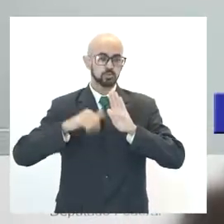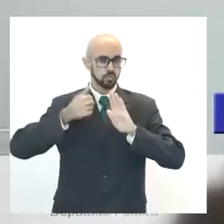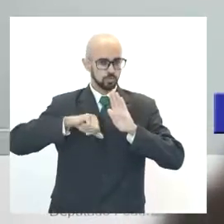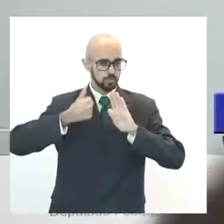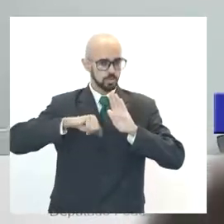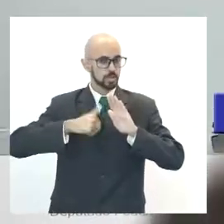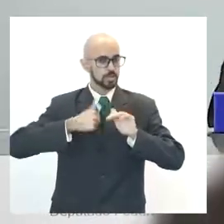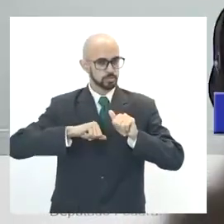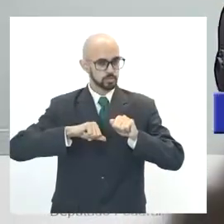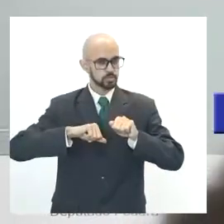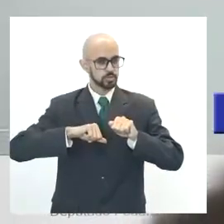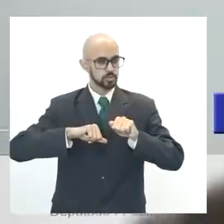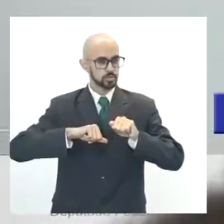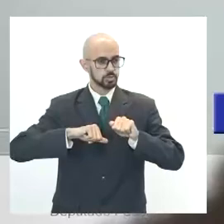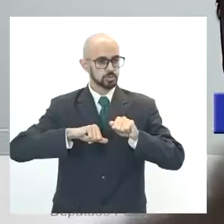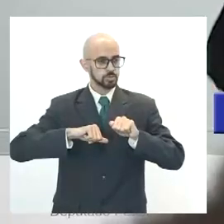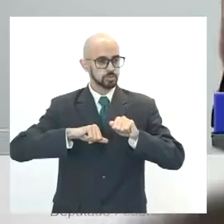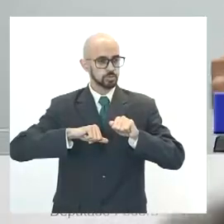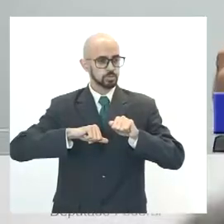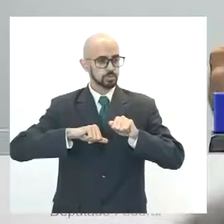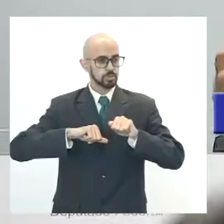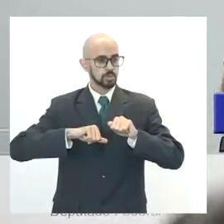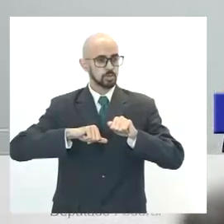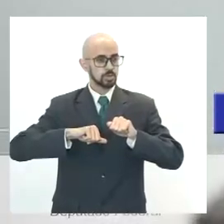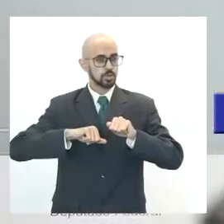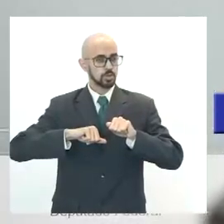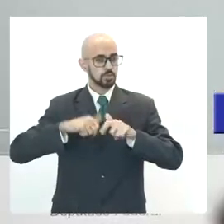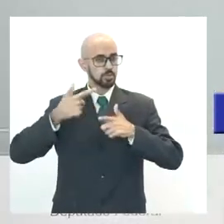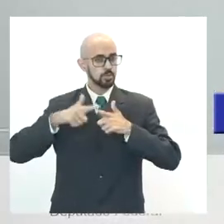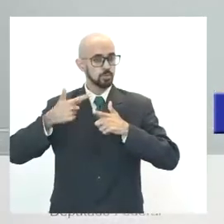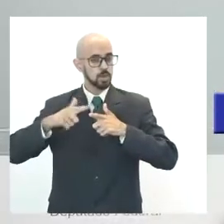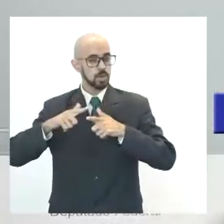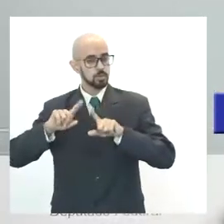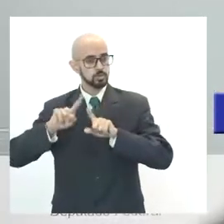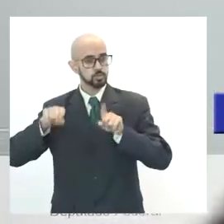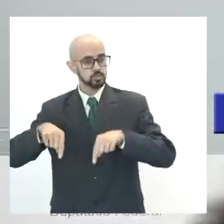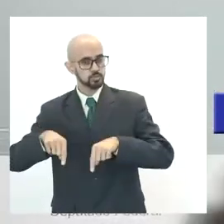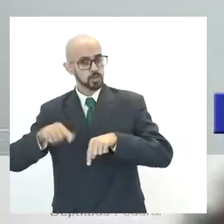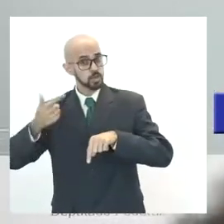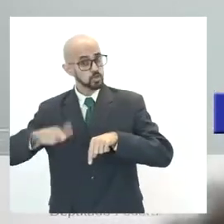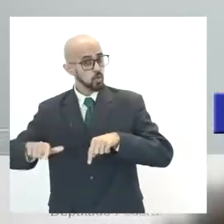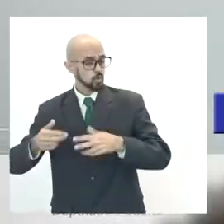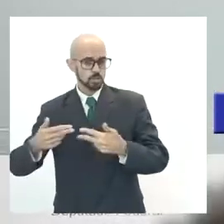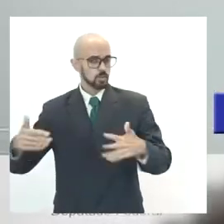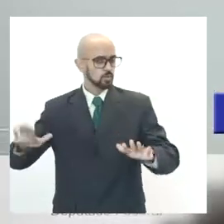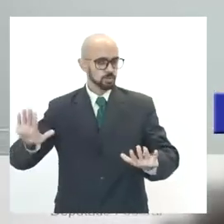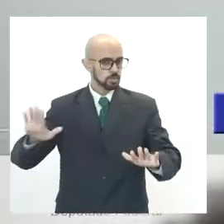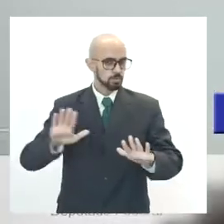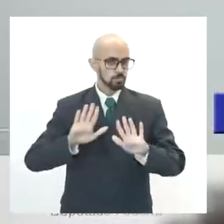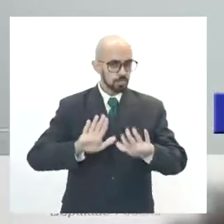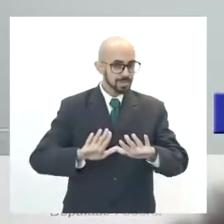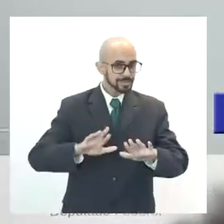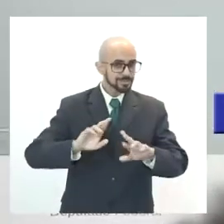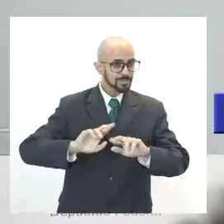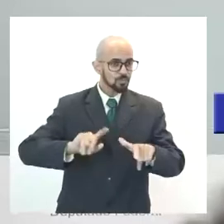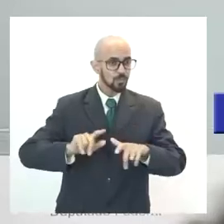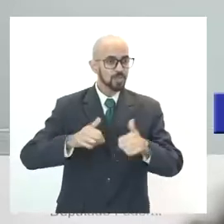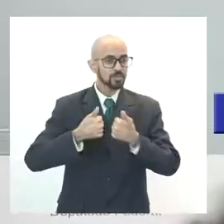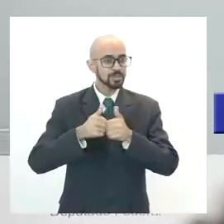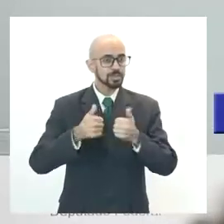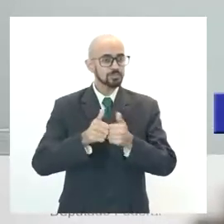qualidade a situação dos Servidores é outra coisa é mas eu digo o seguinte não é transporte